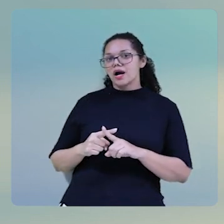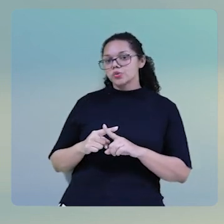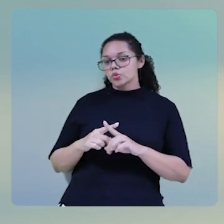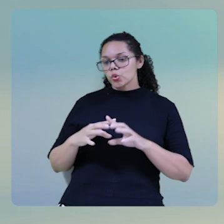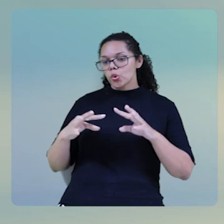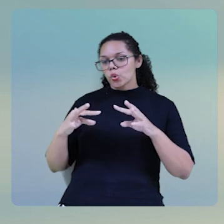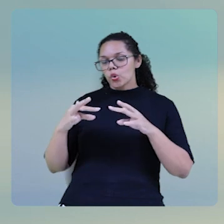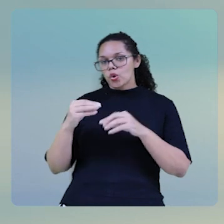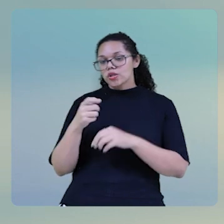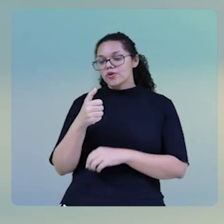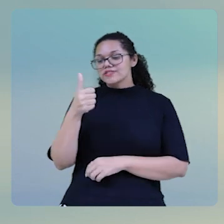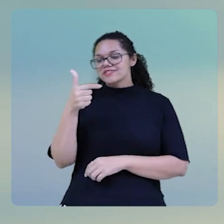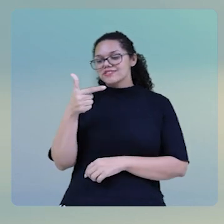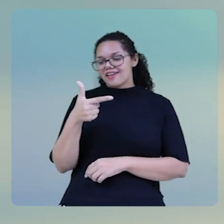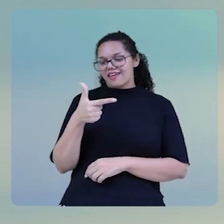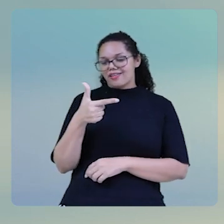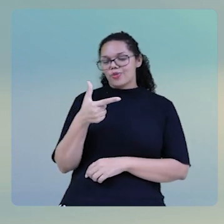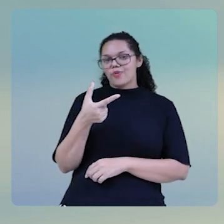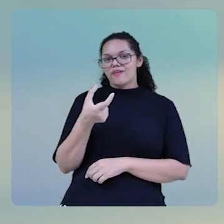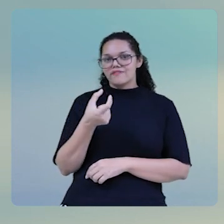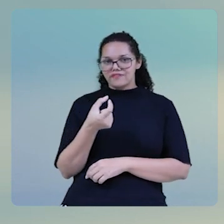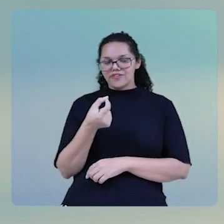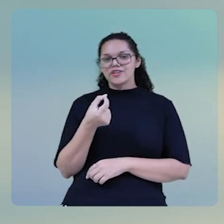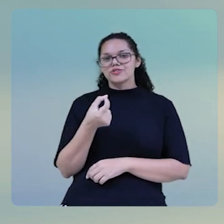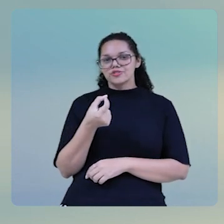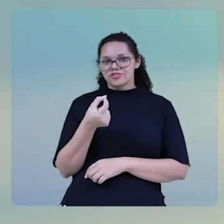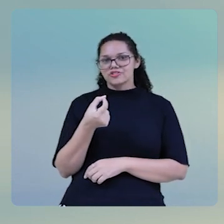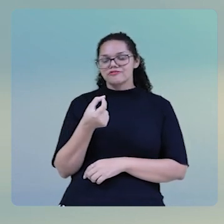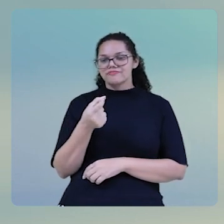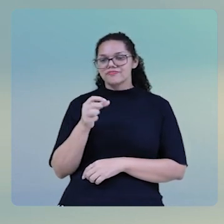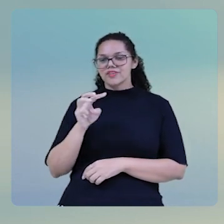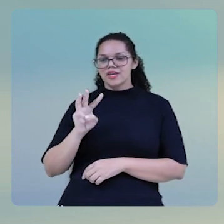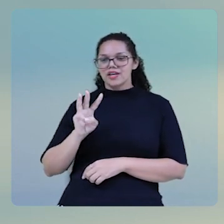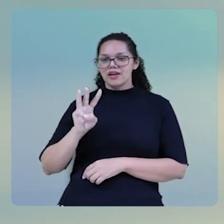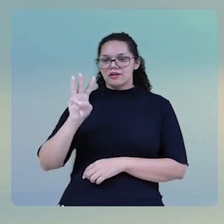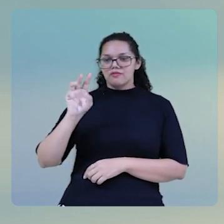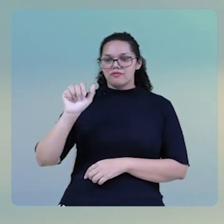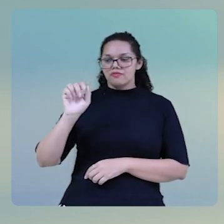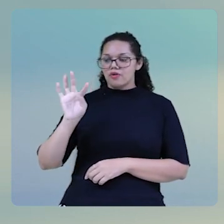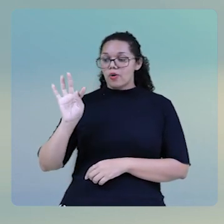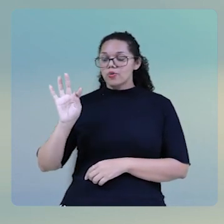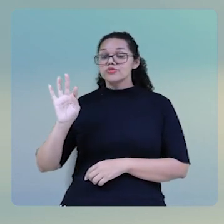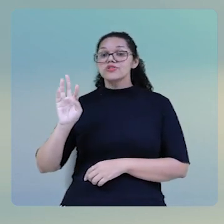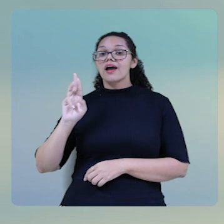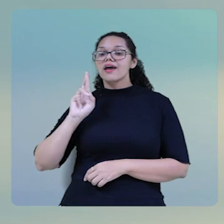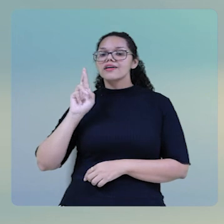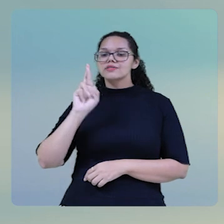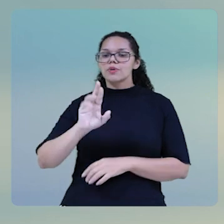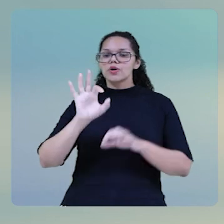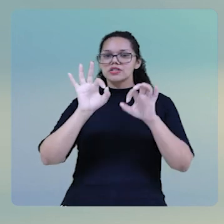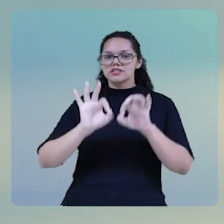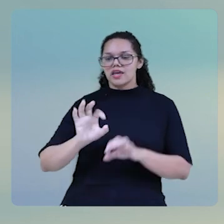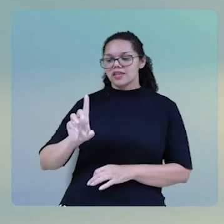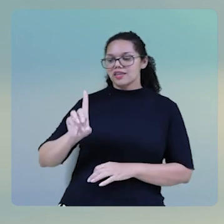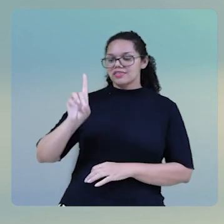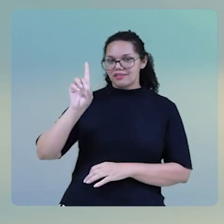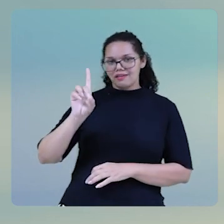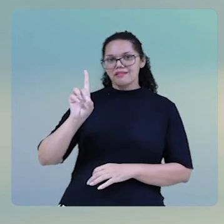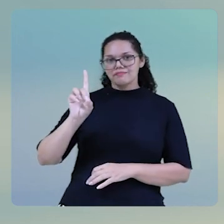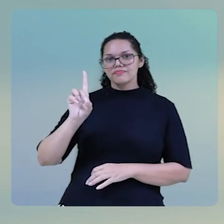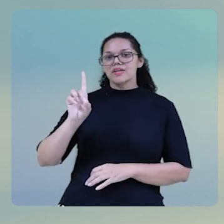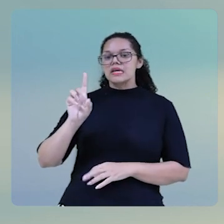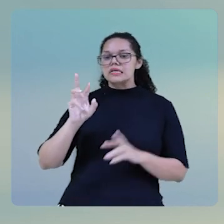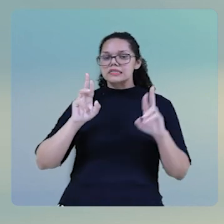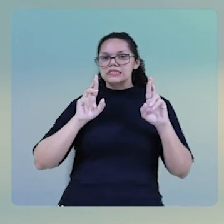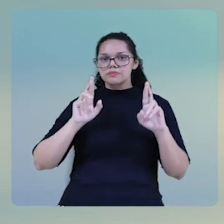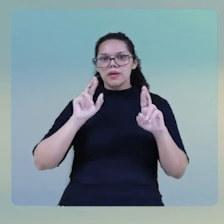totaliza 120 volts. A gente corre e marca o item D. Tranquilo? Pessoal, espero